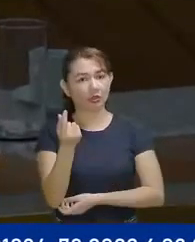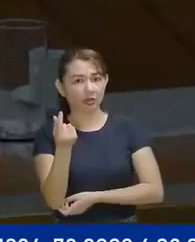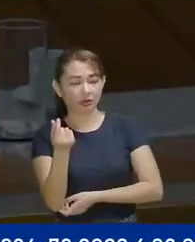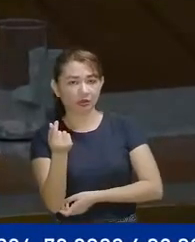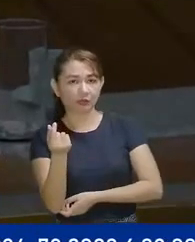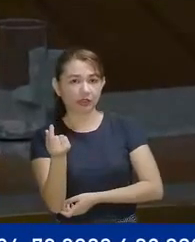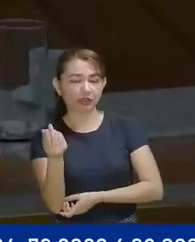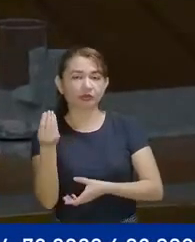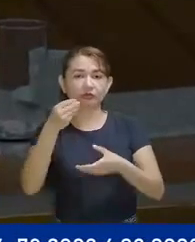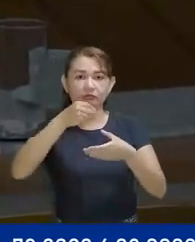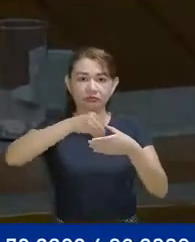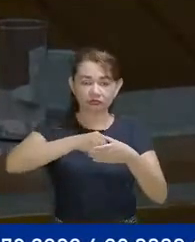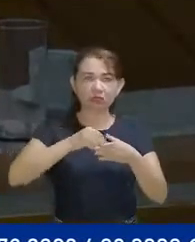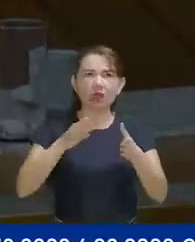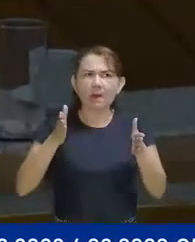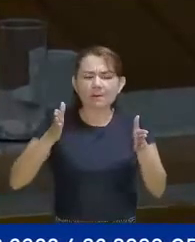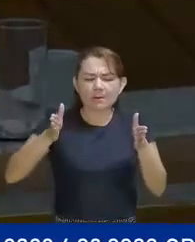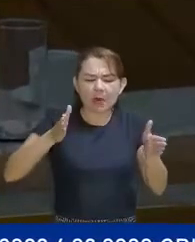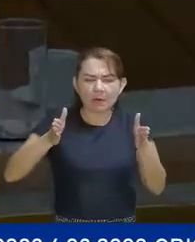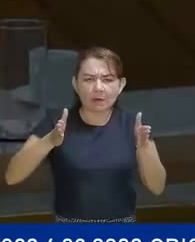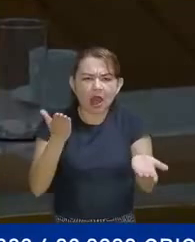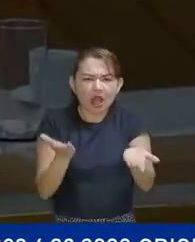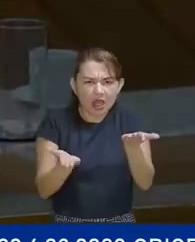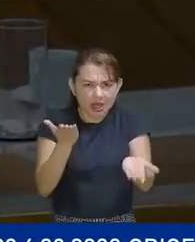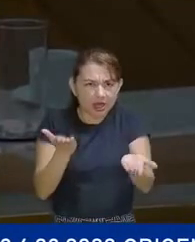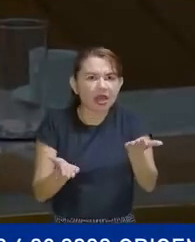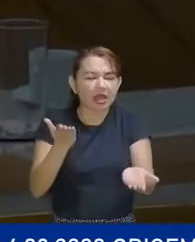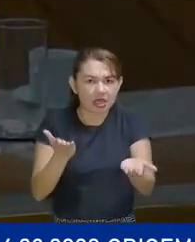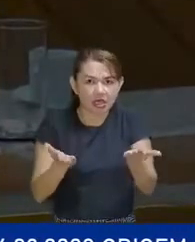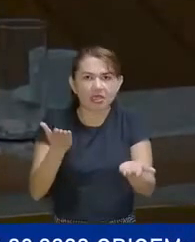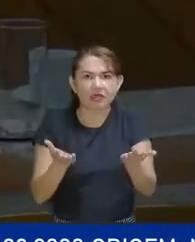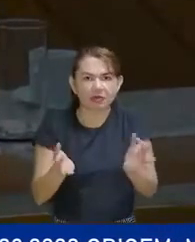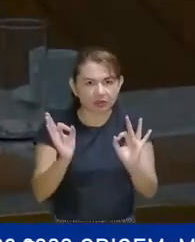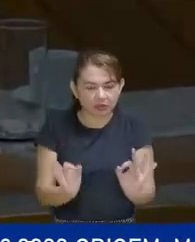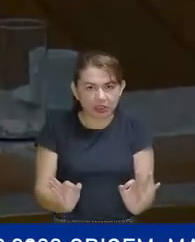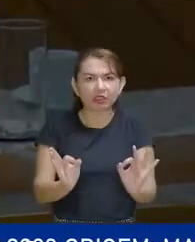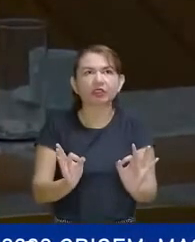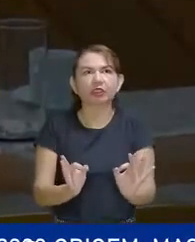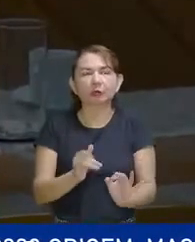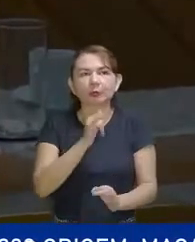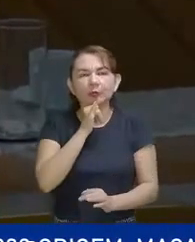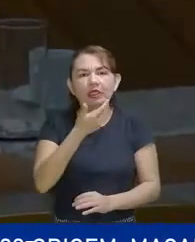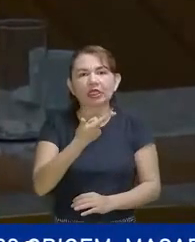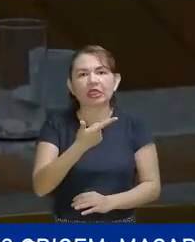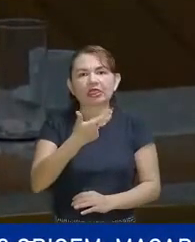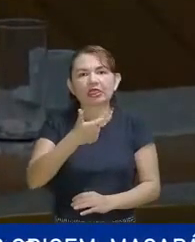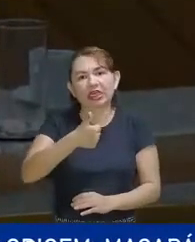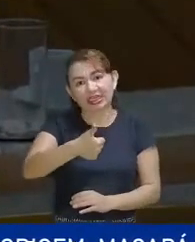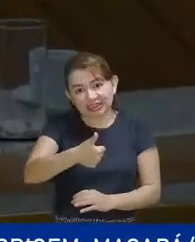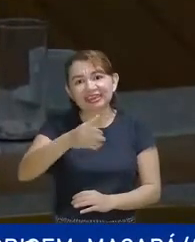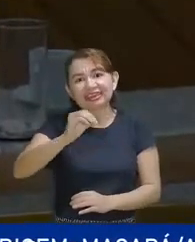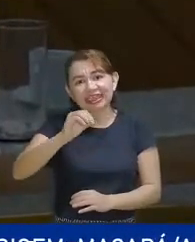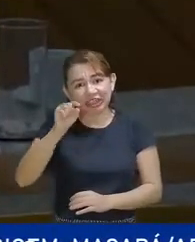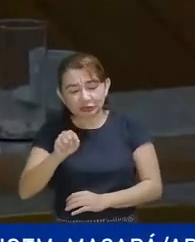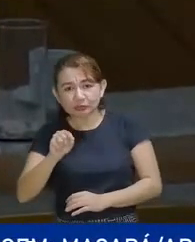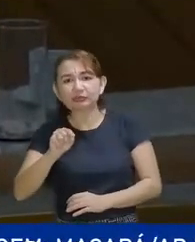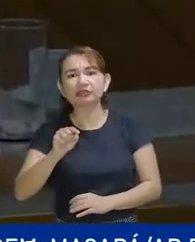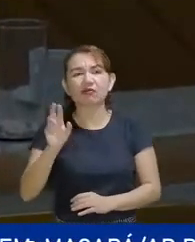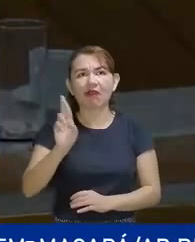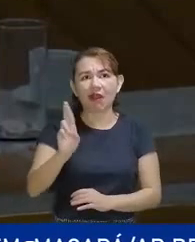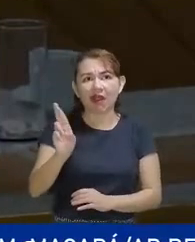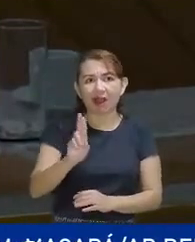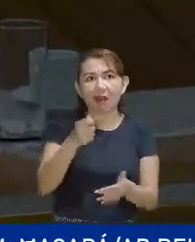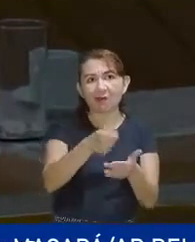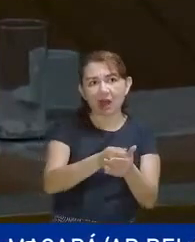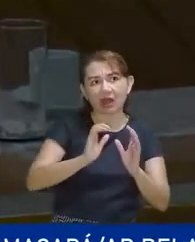valor está dentro do que é possível tratar como razoável, por exemplo, R$10.000 para pagar um coordenador de campanha é